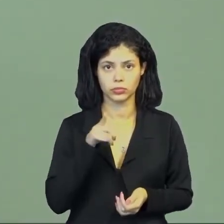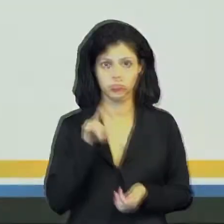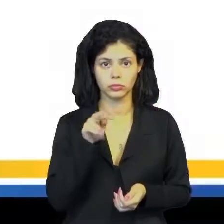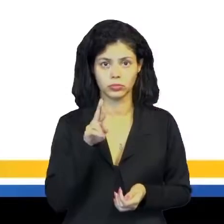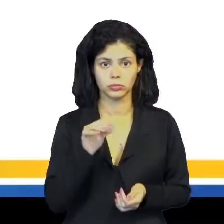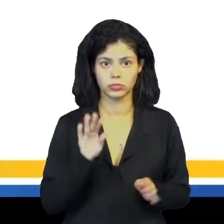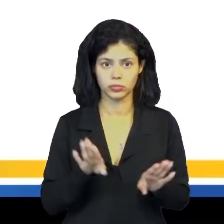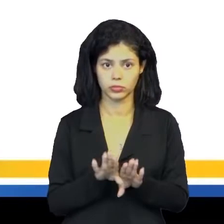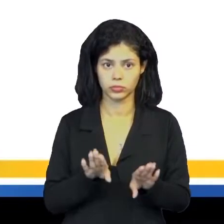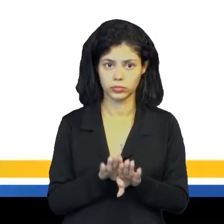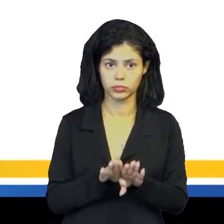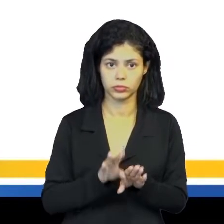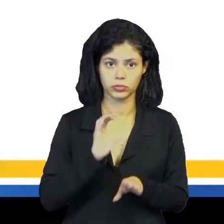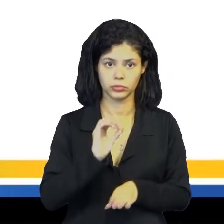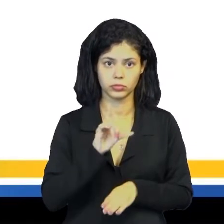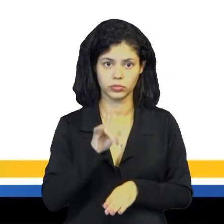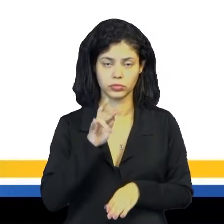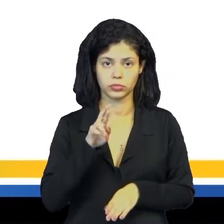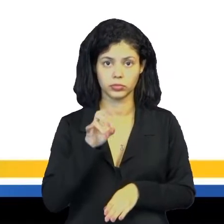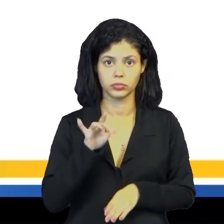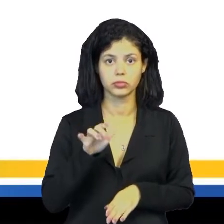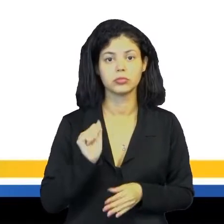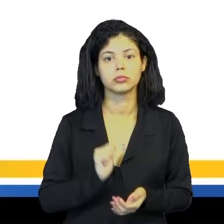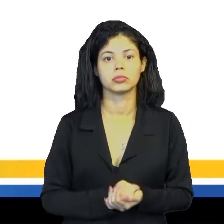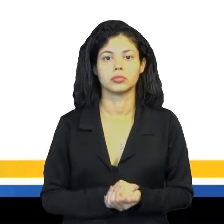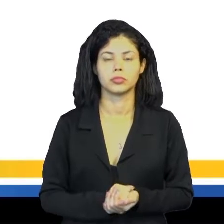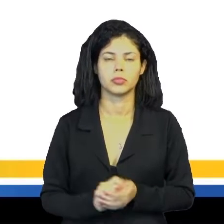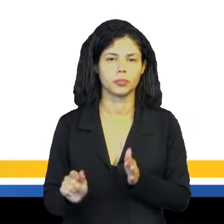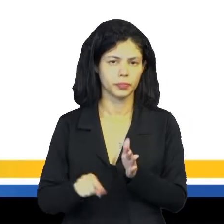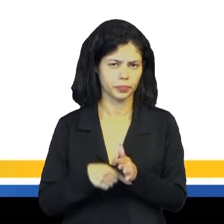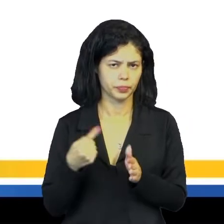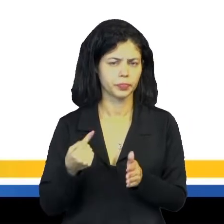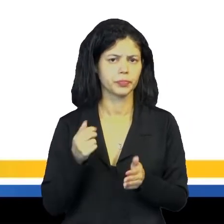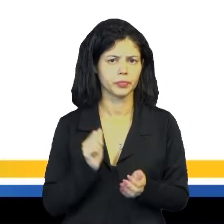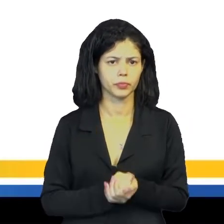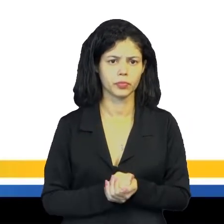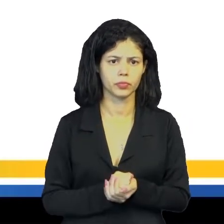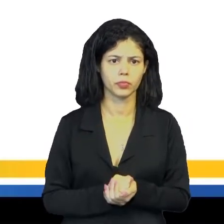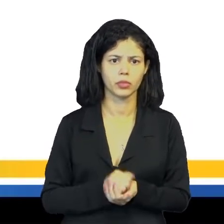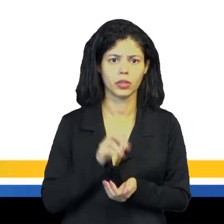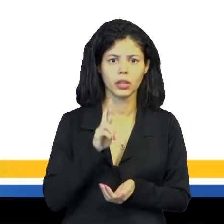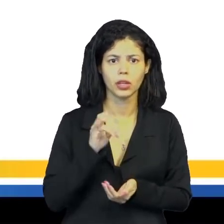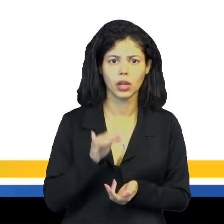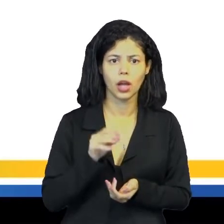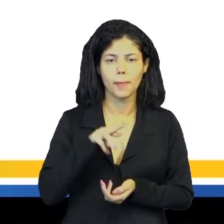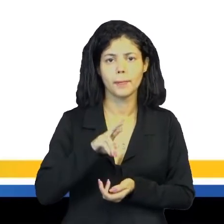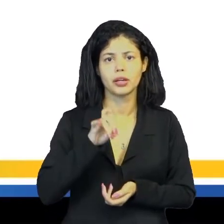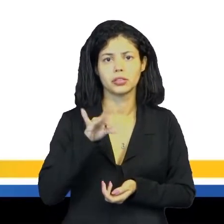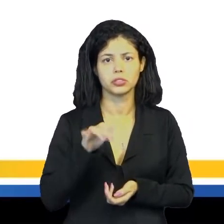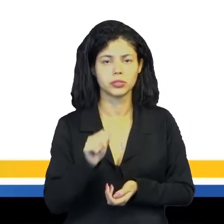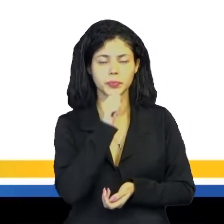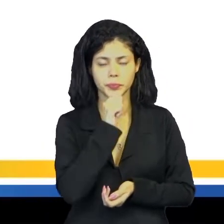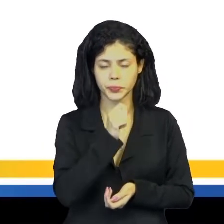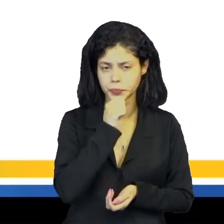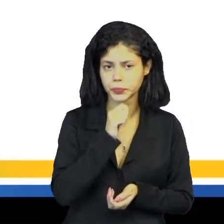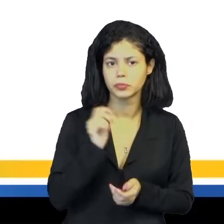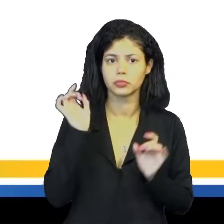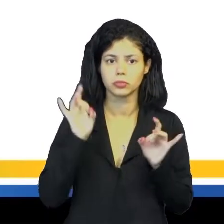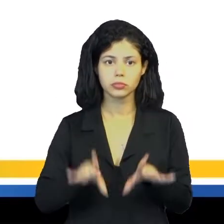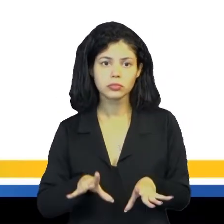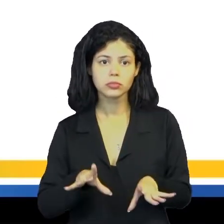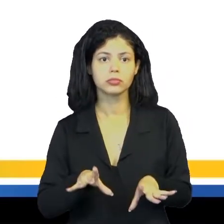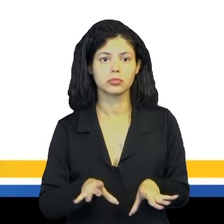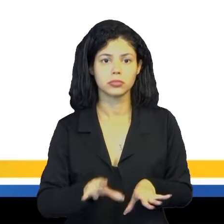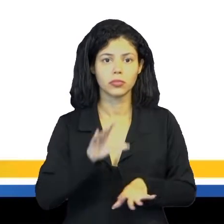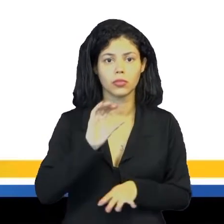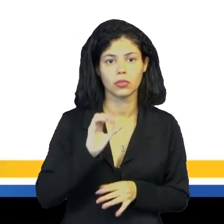República Oligárquica. O primeiro presidente da dita Primeira República foi o Marechal Deodoro da Fonseca e o último foi o